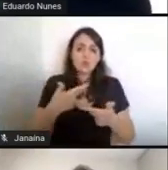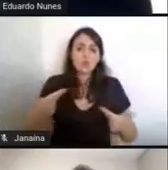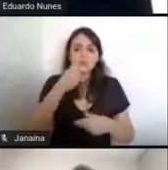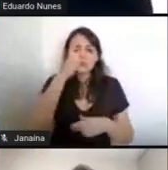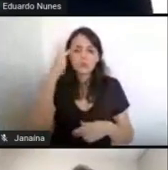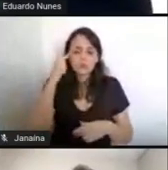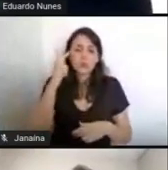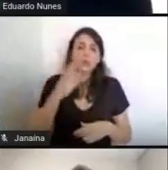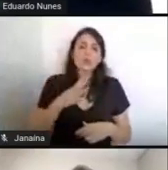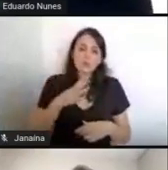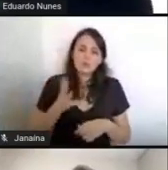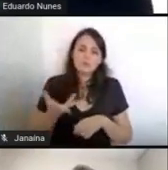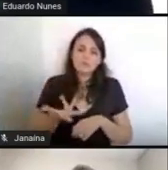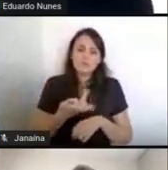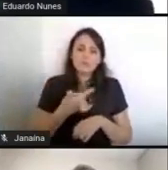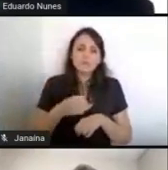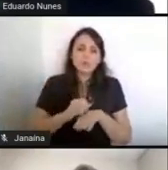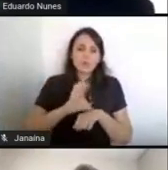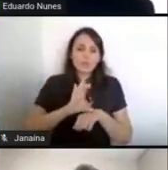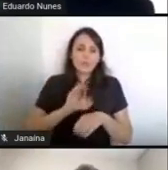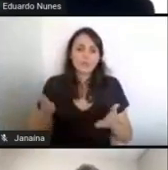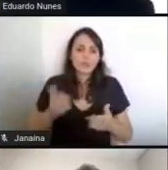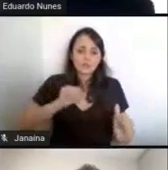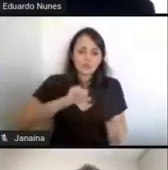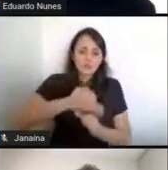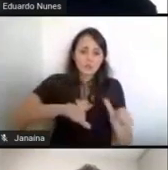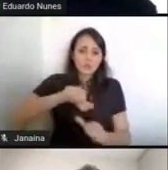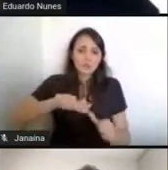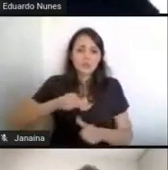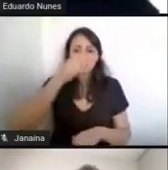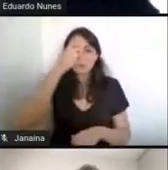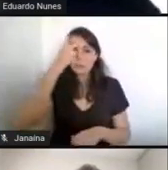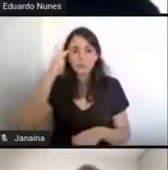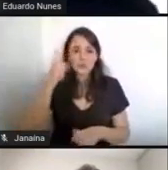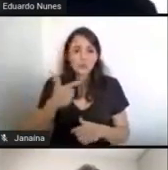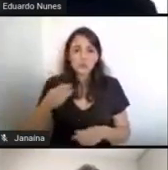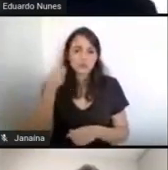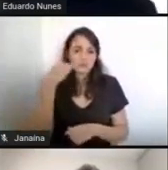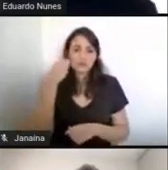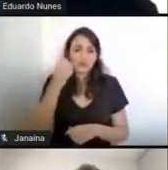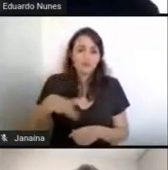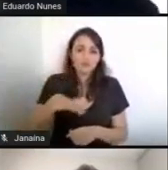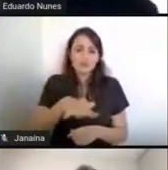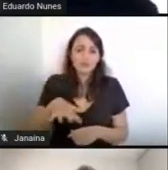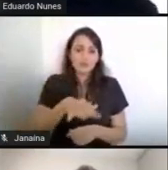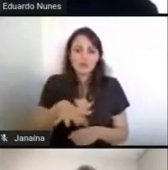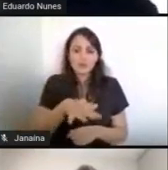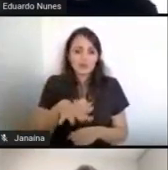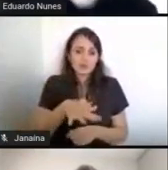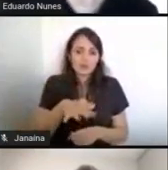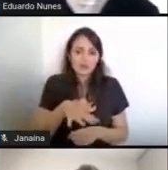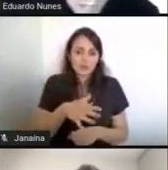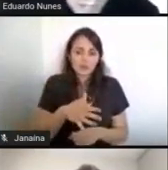né, e que agora são trocados por pessoas que não têm qualificação na área, especialmente entendendo